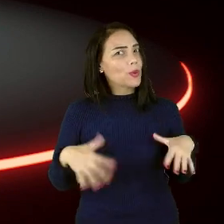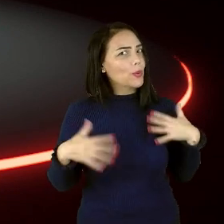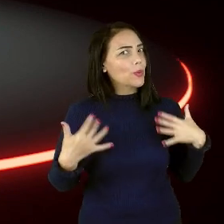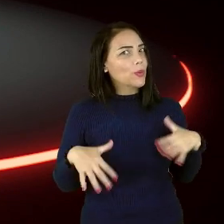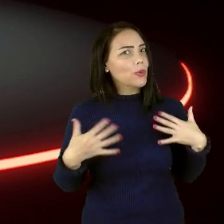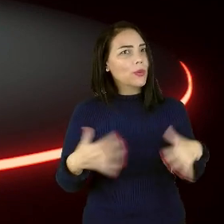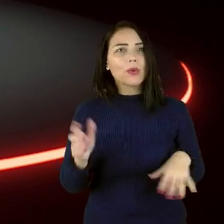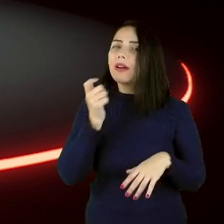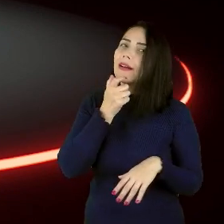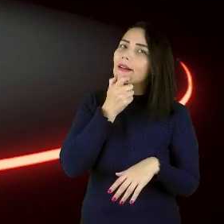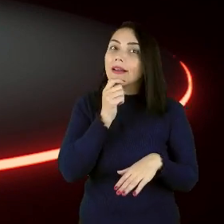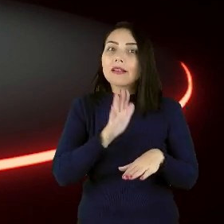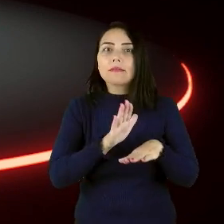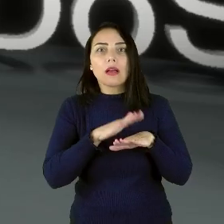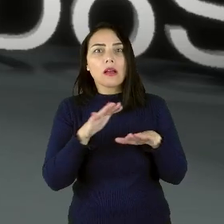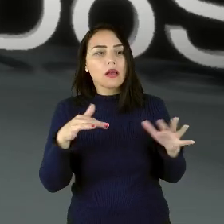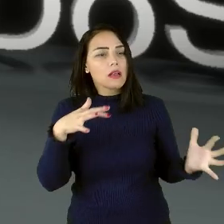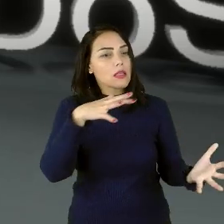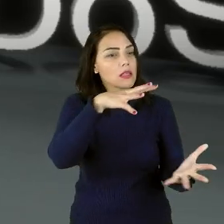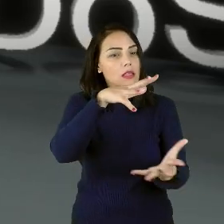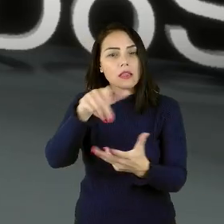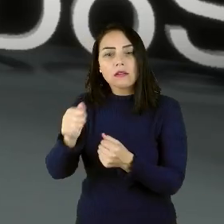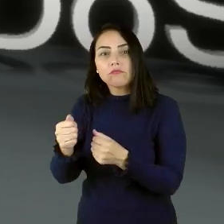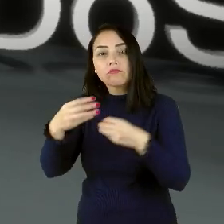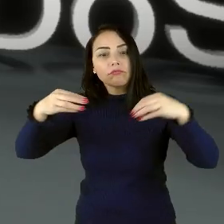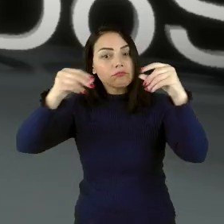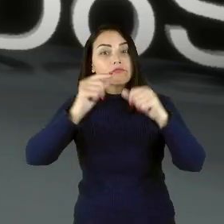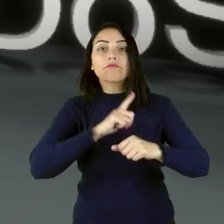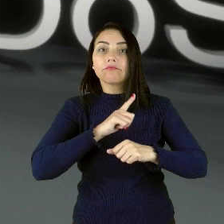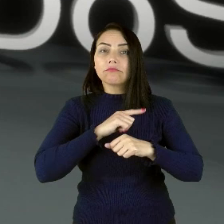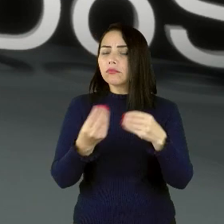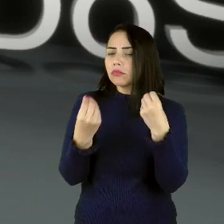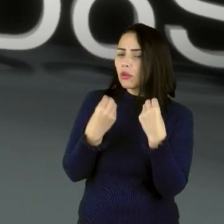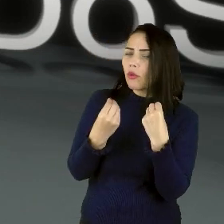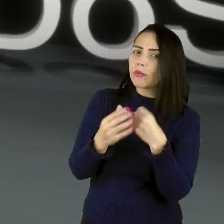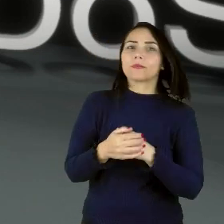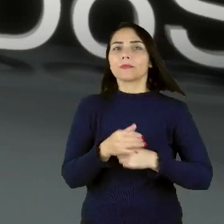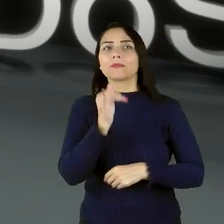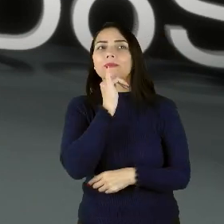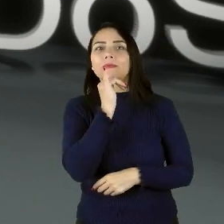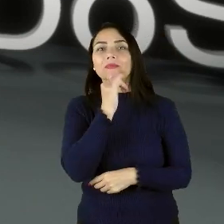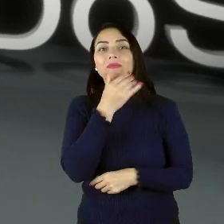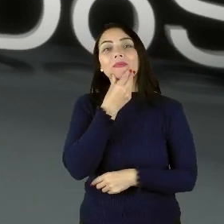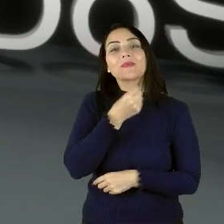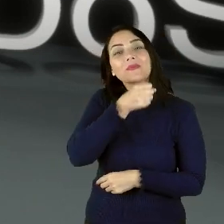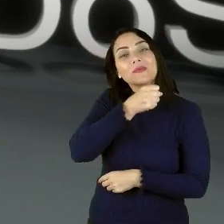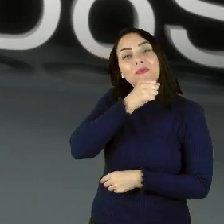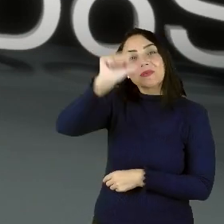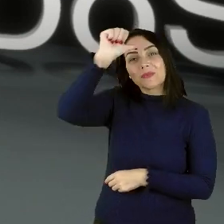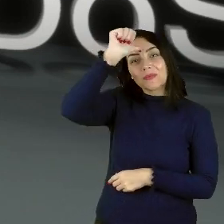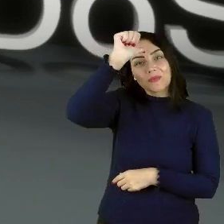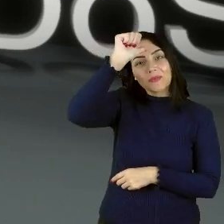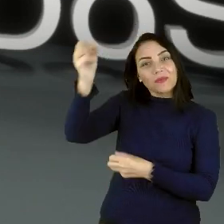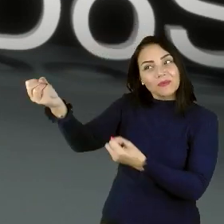Os ingleses foram o maior império que se tem na história. Então, como aquele caso do senhor indiano, que achou que eu viajava